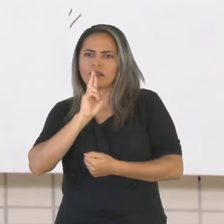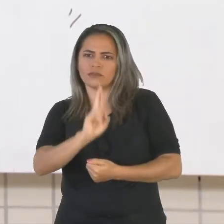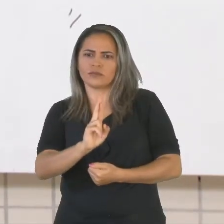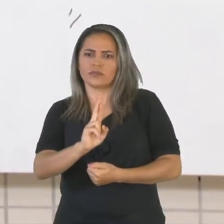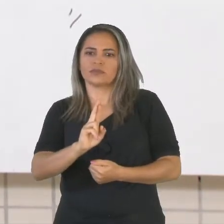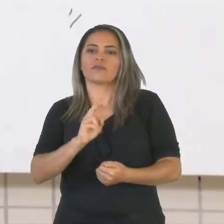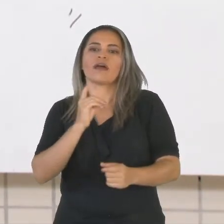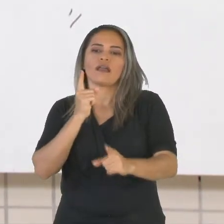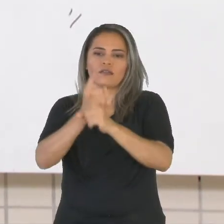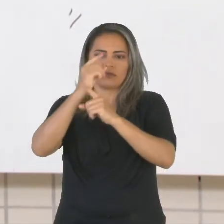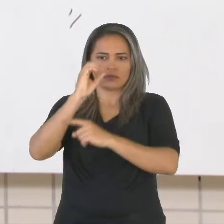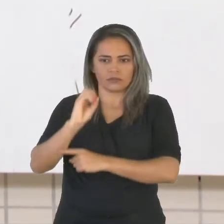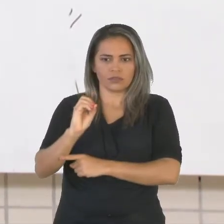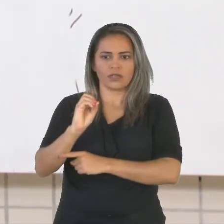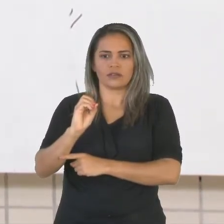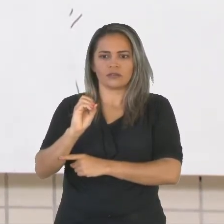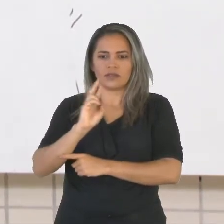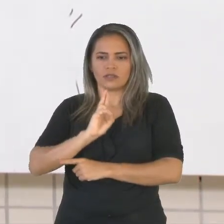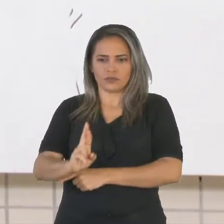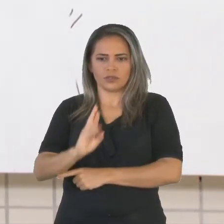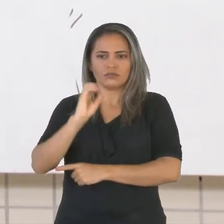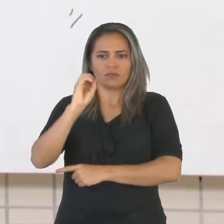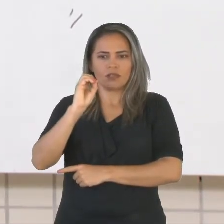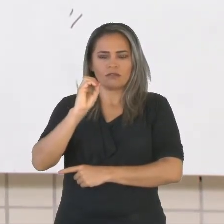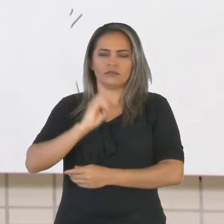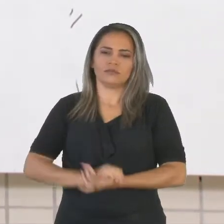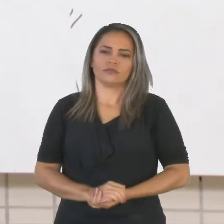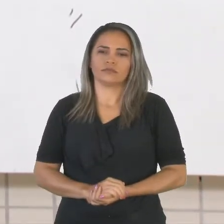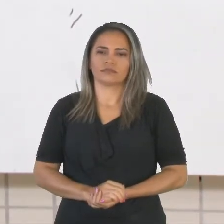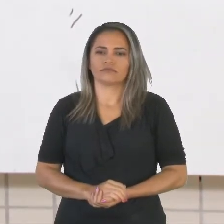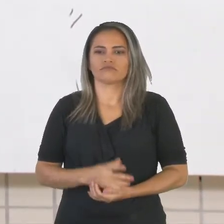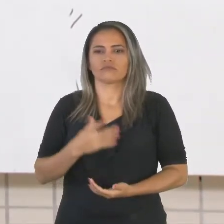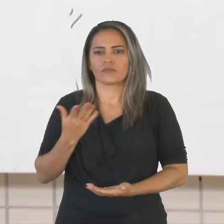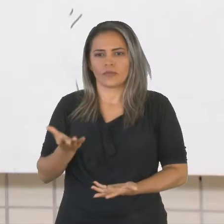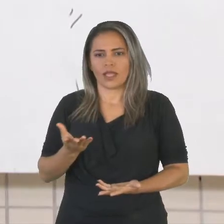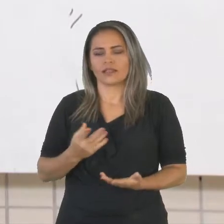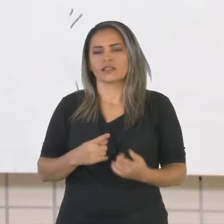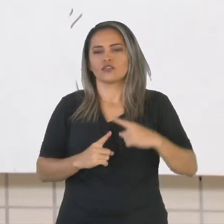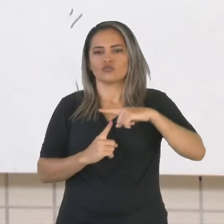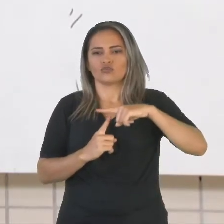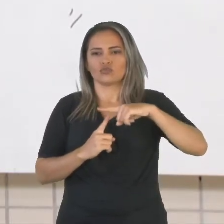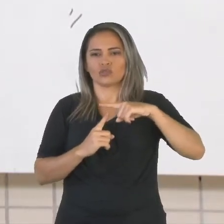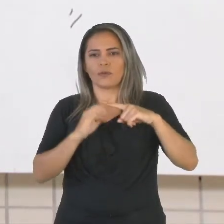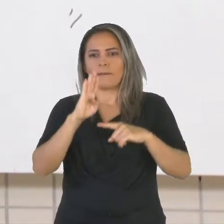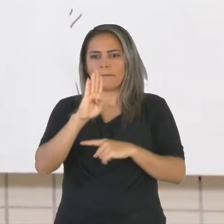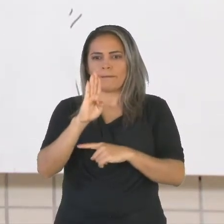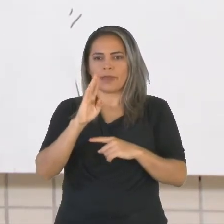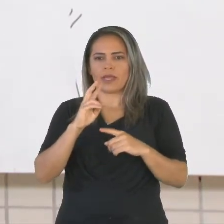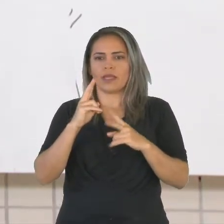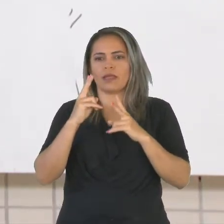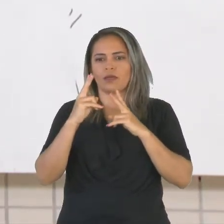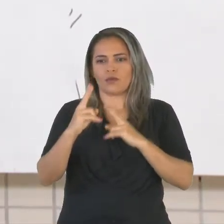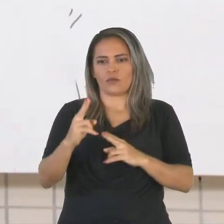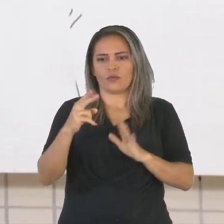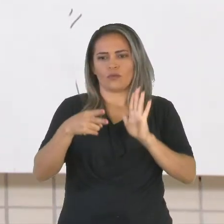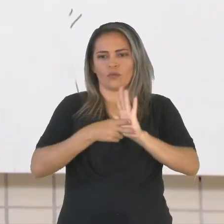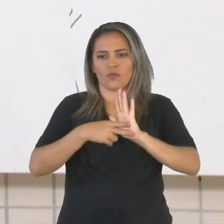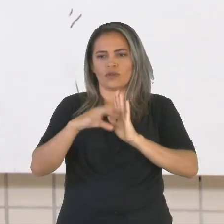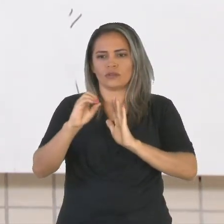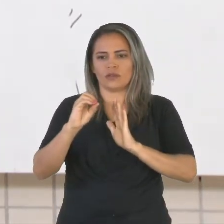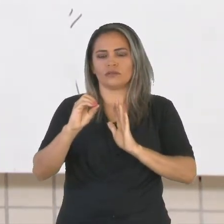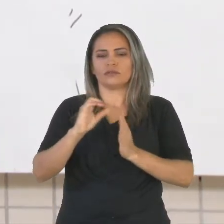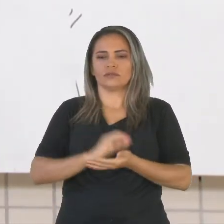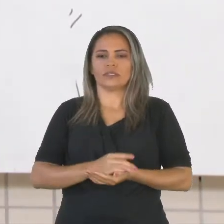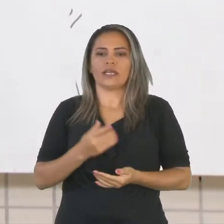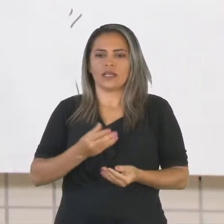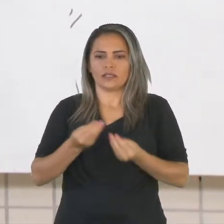zero. Tudo bem? Bom, essa é do tipo b igual a zero, ou seja, da forma incompleta,